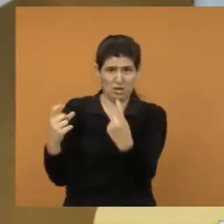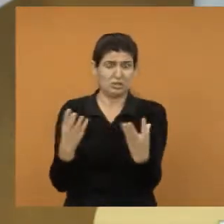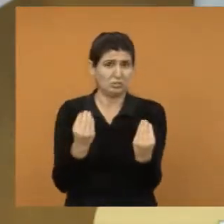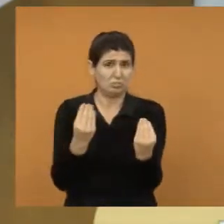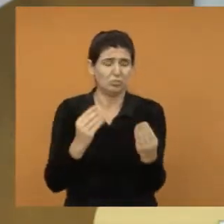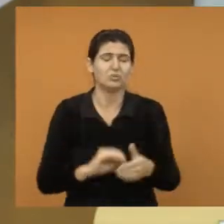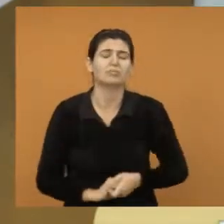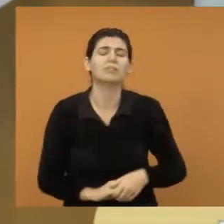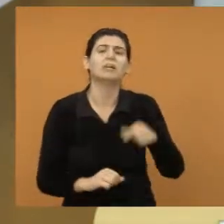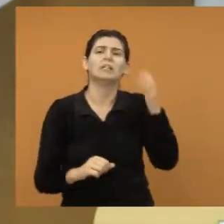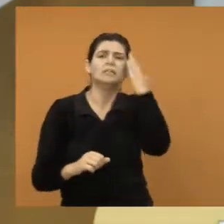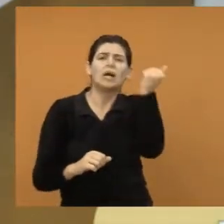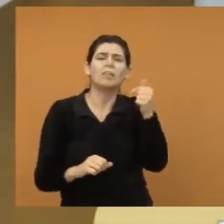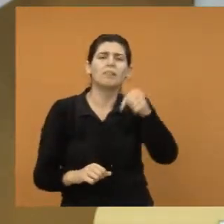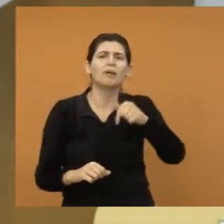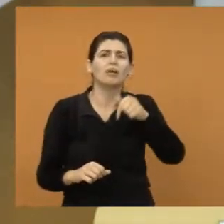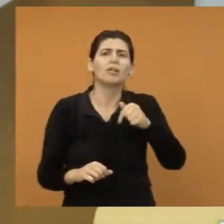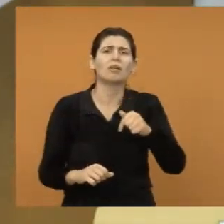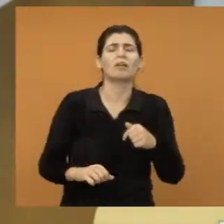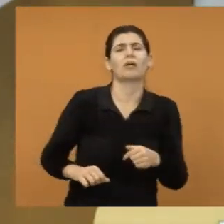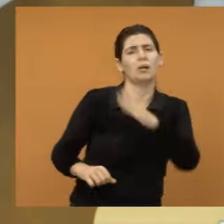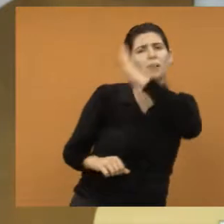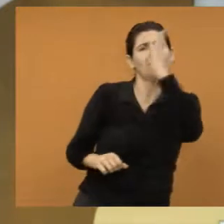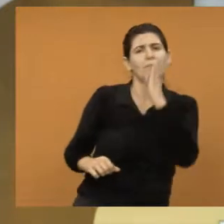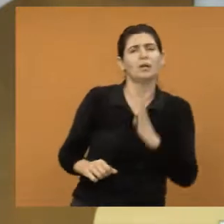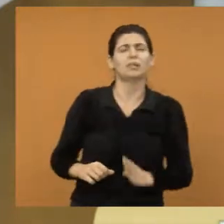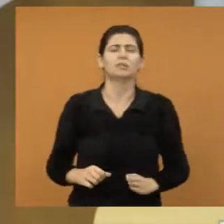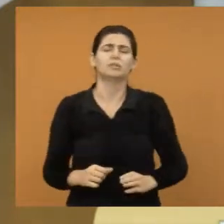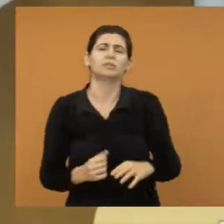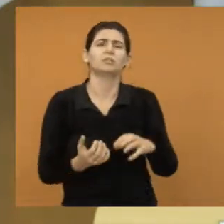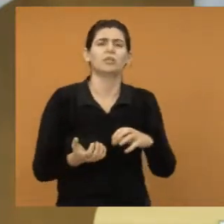é o estado que mais tem taxa de homicídio, é de